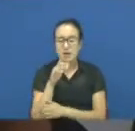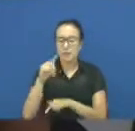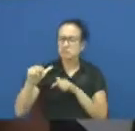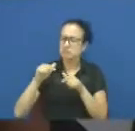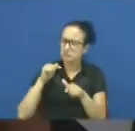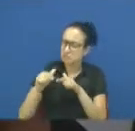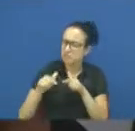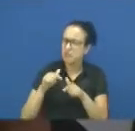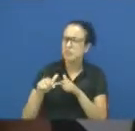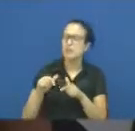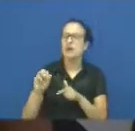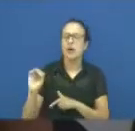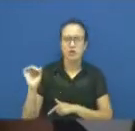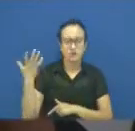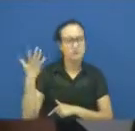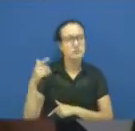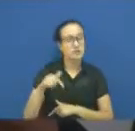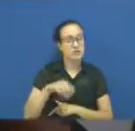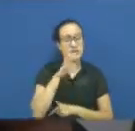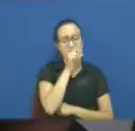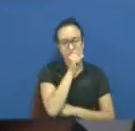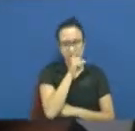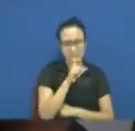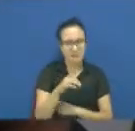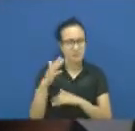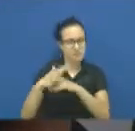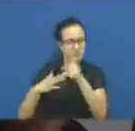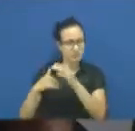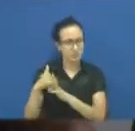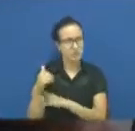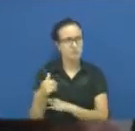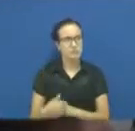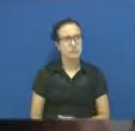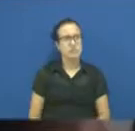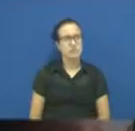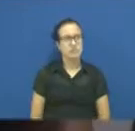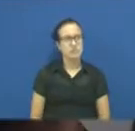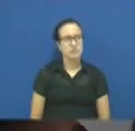que ele realizou na nossa cidade.